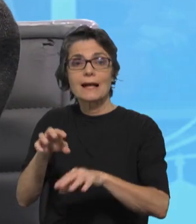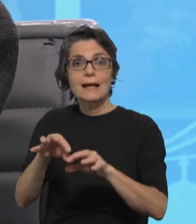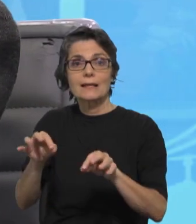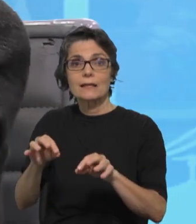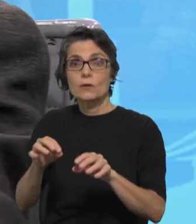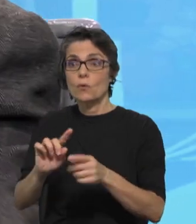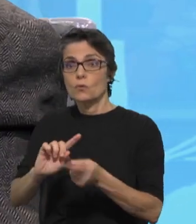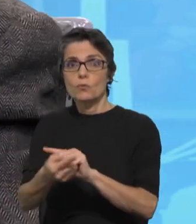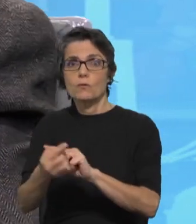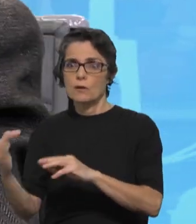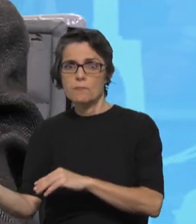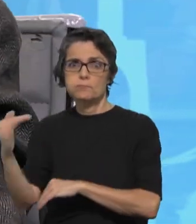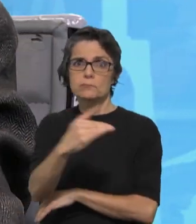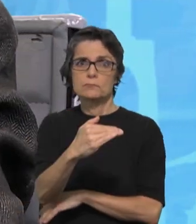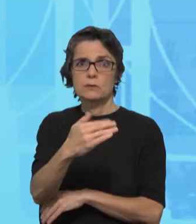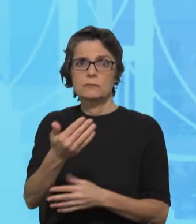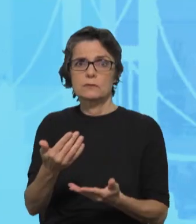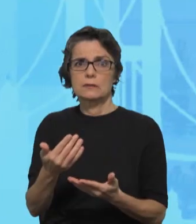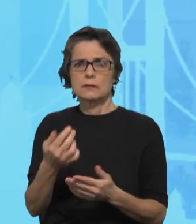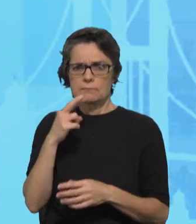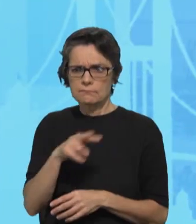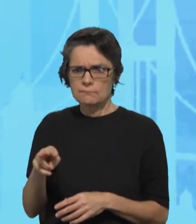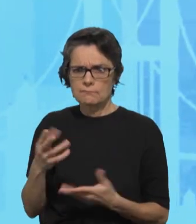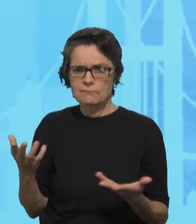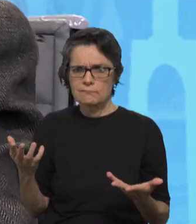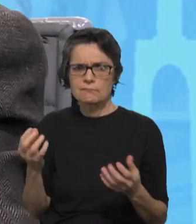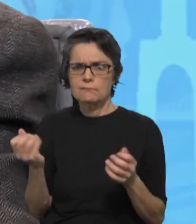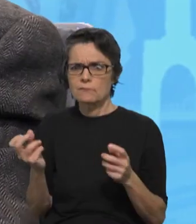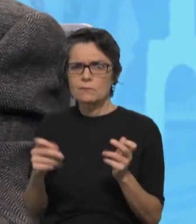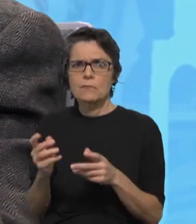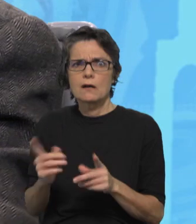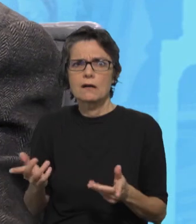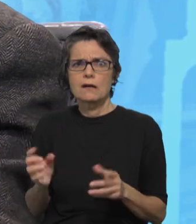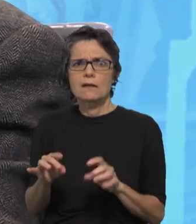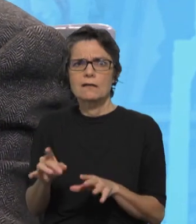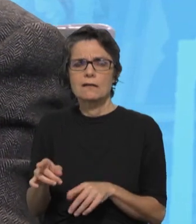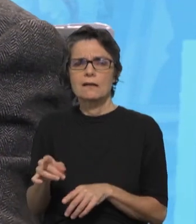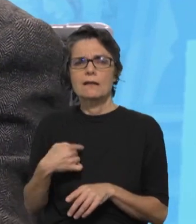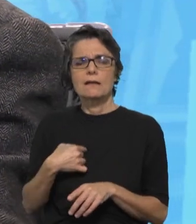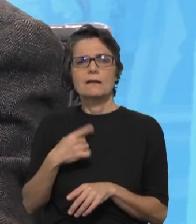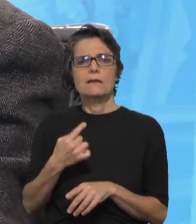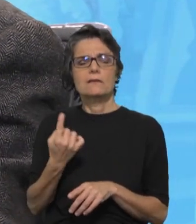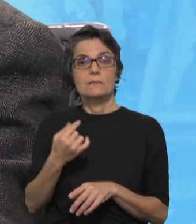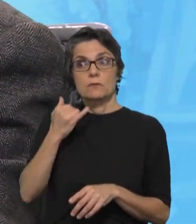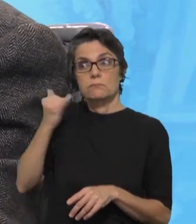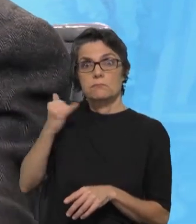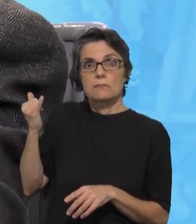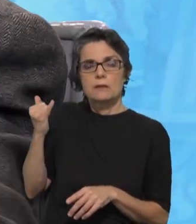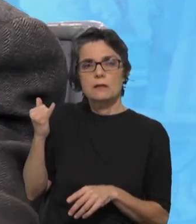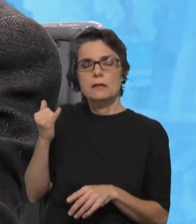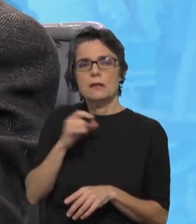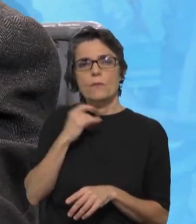a vir da Praça da Figueira para o Terreiro de Paço. Alguma coisa se passava. E estava eu depois a telefonar para o Padre